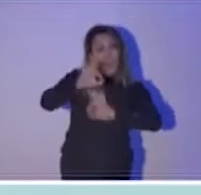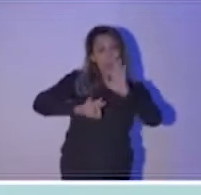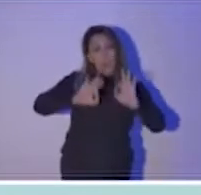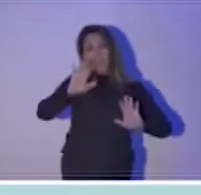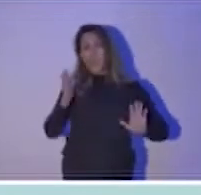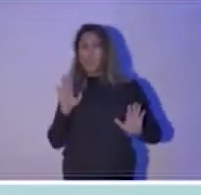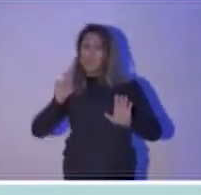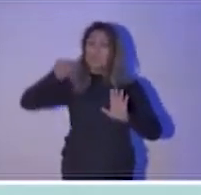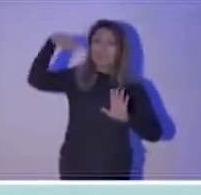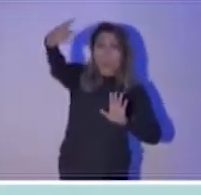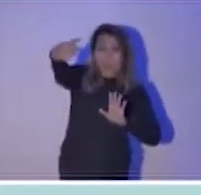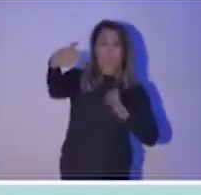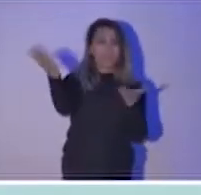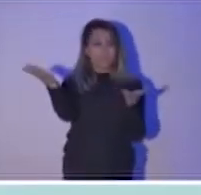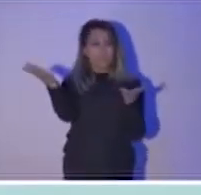sem reprovar ninguém.